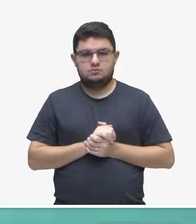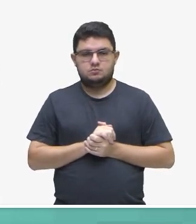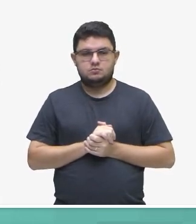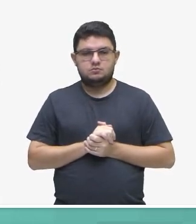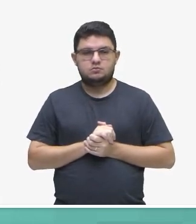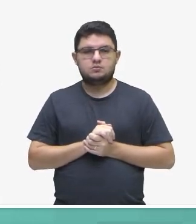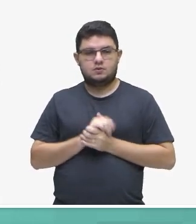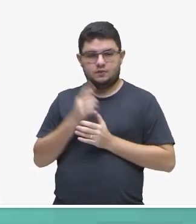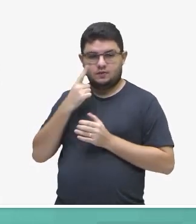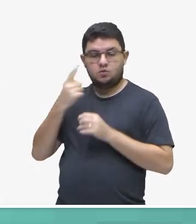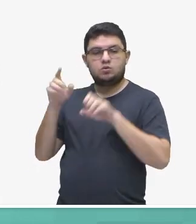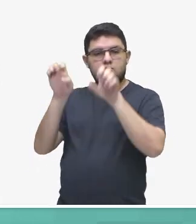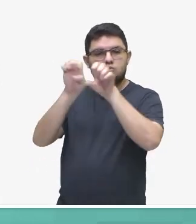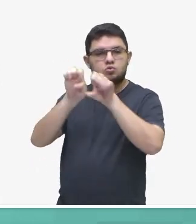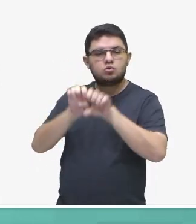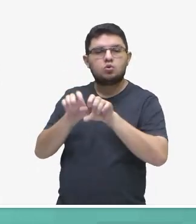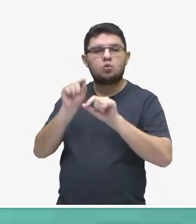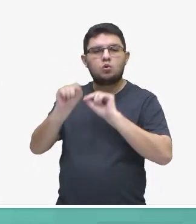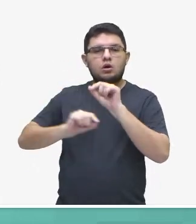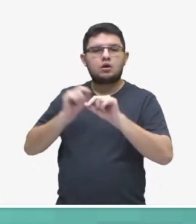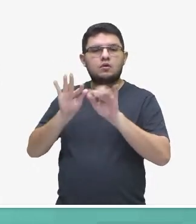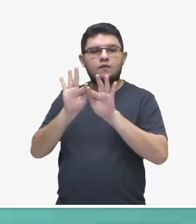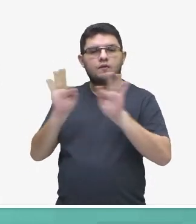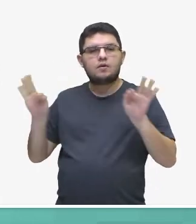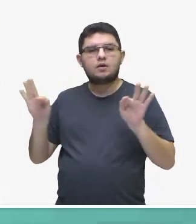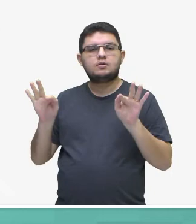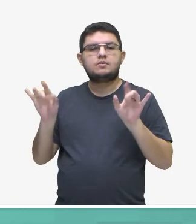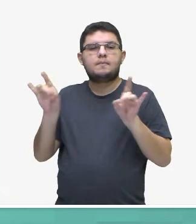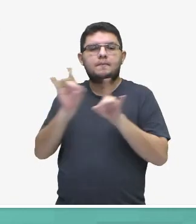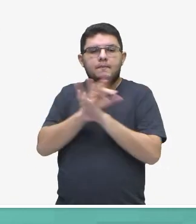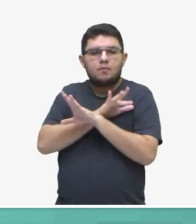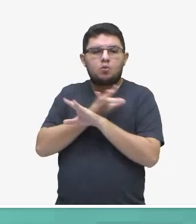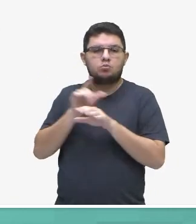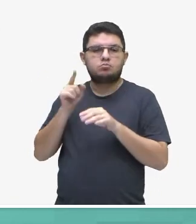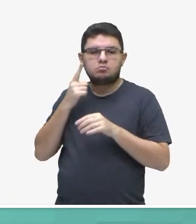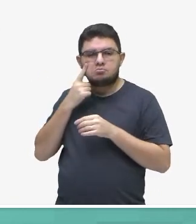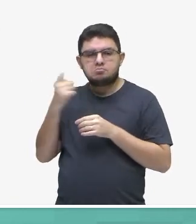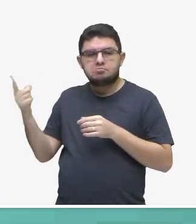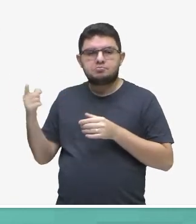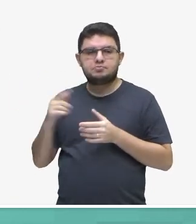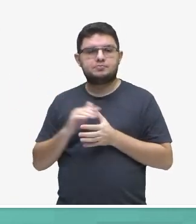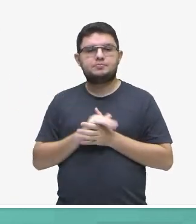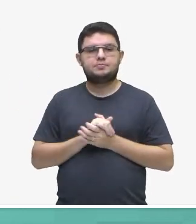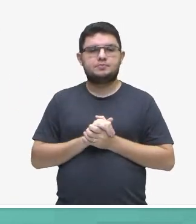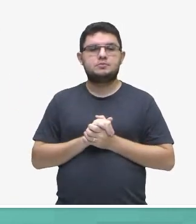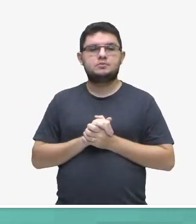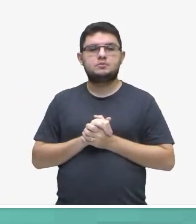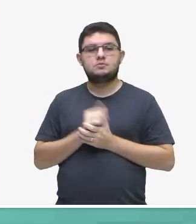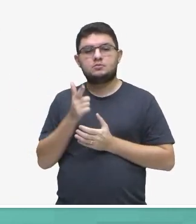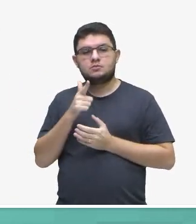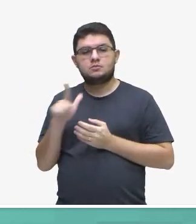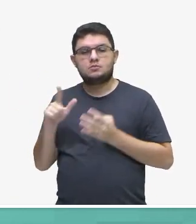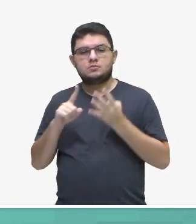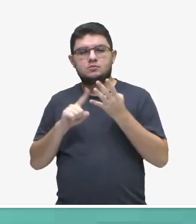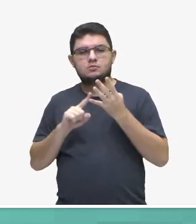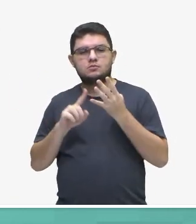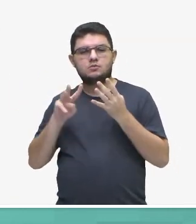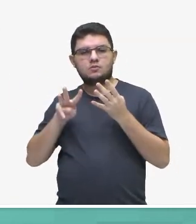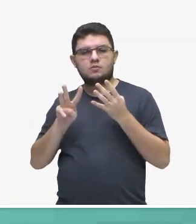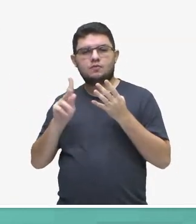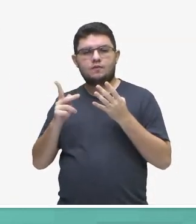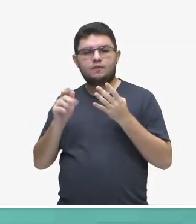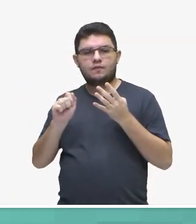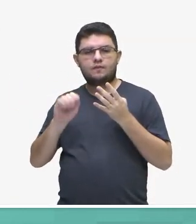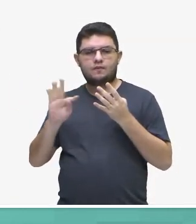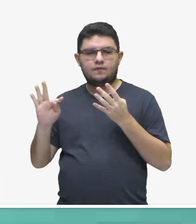toda de uma frase no Simple Present. Vamos agora para a palavra what, que quer dizer o que ou qual. Vamos